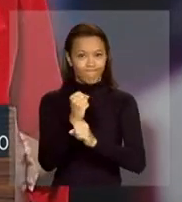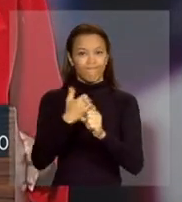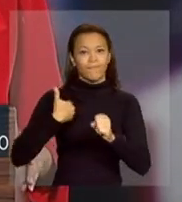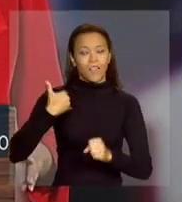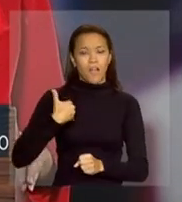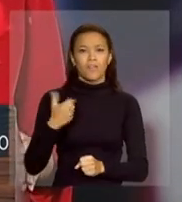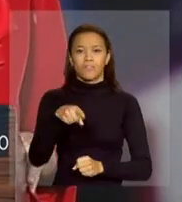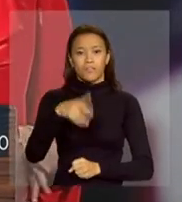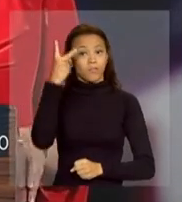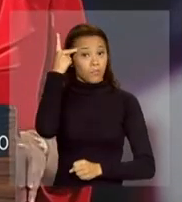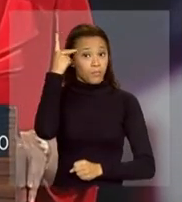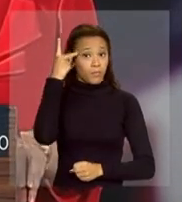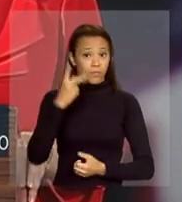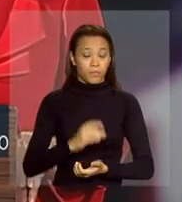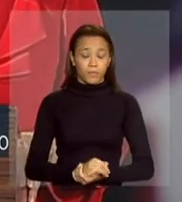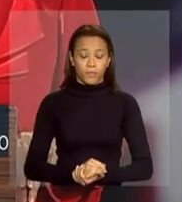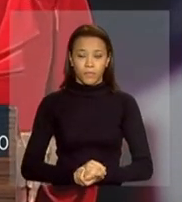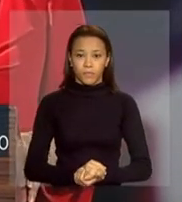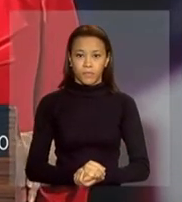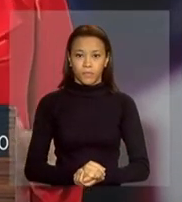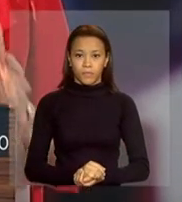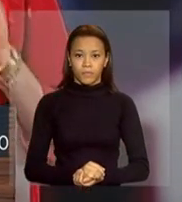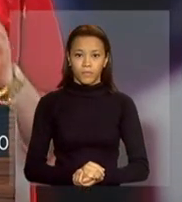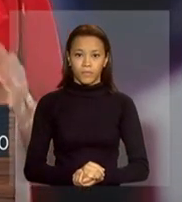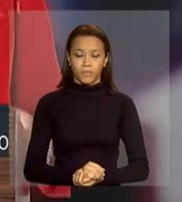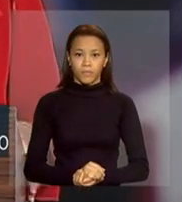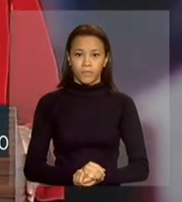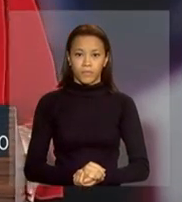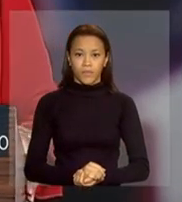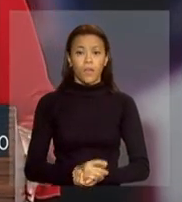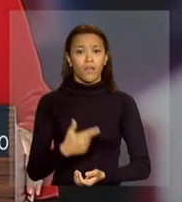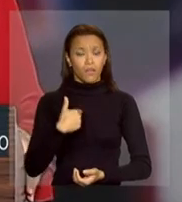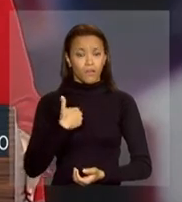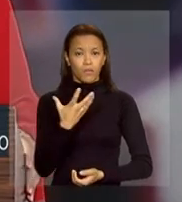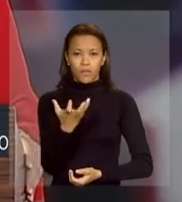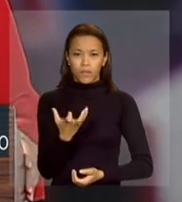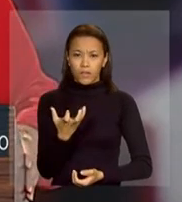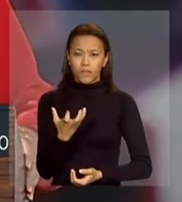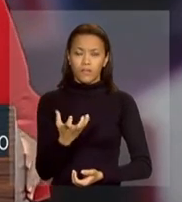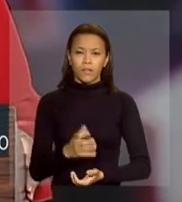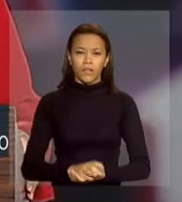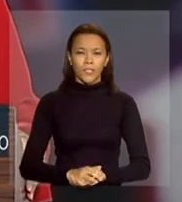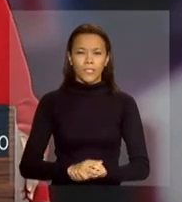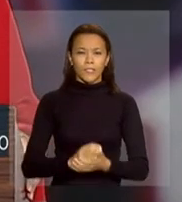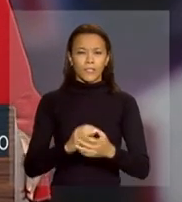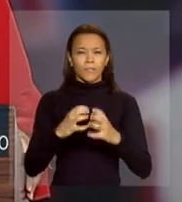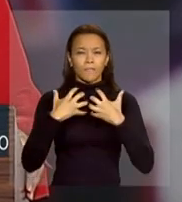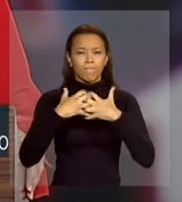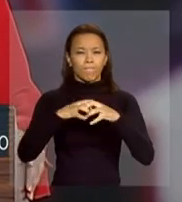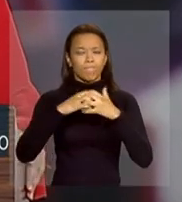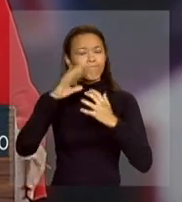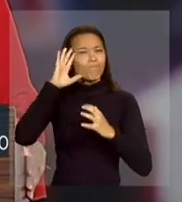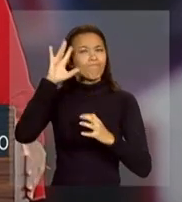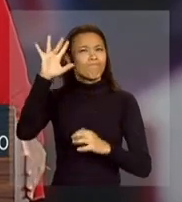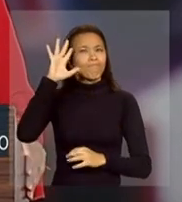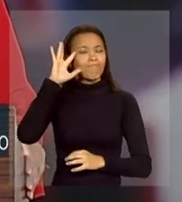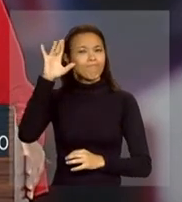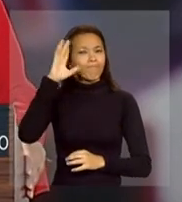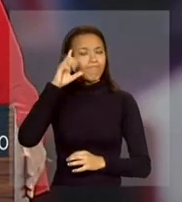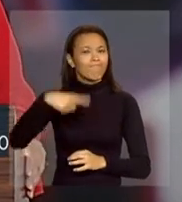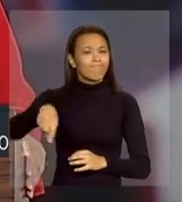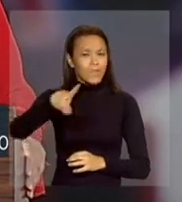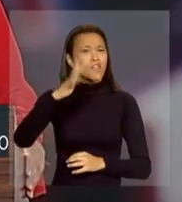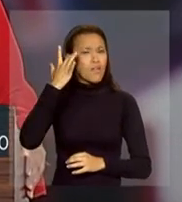de São Paulo Oi e eu queria fazer uma reflexão que eu